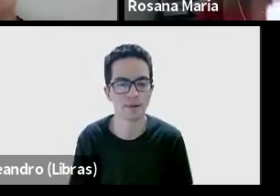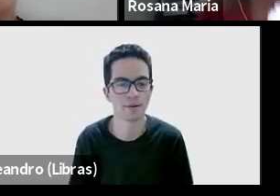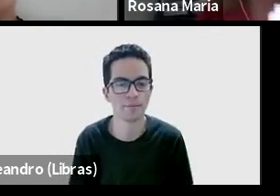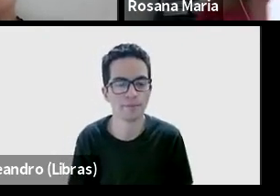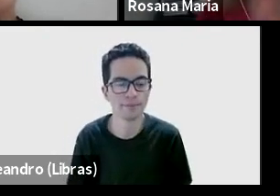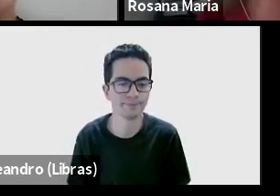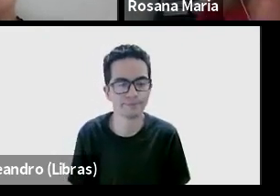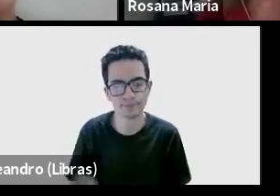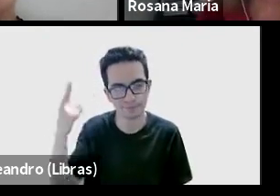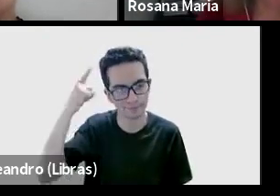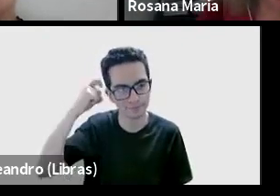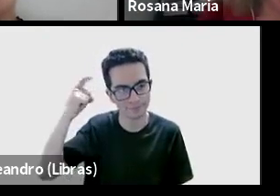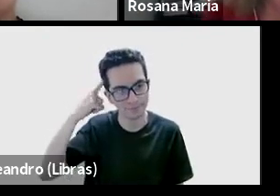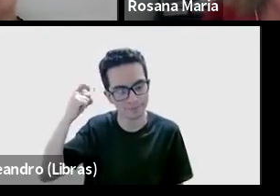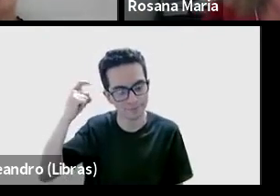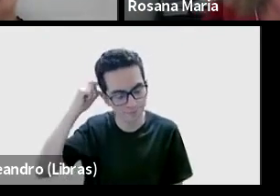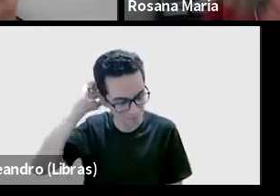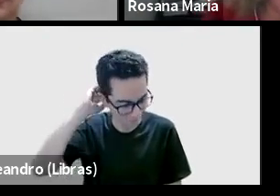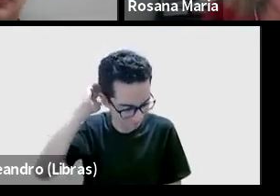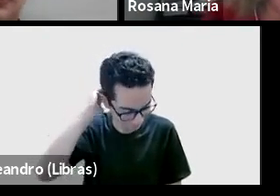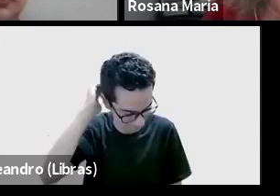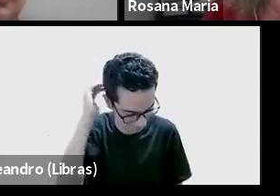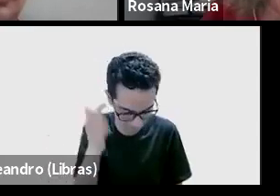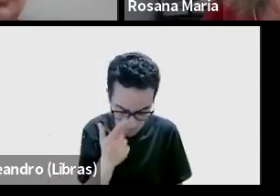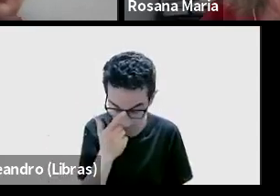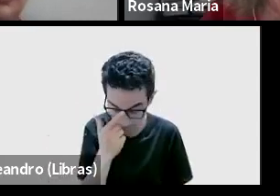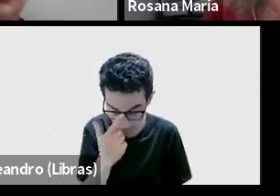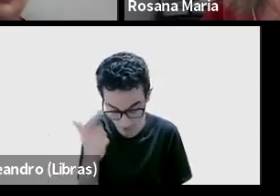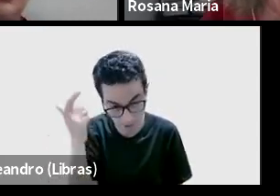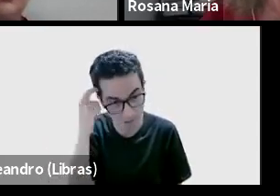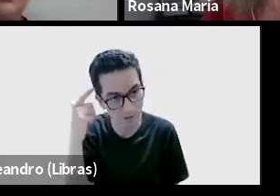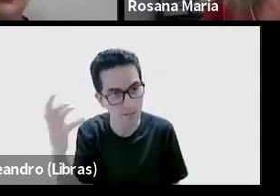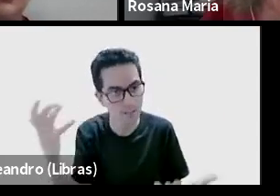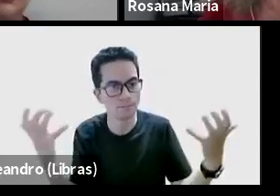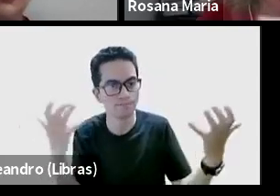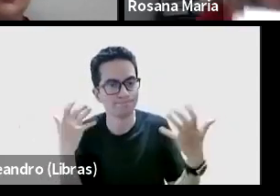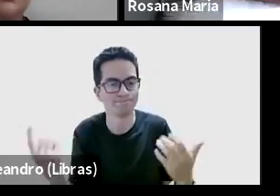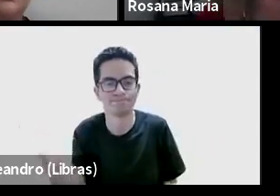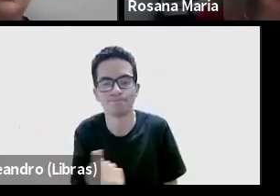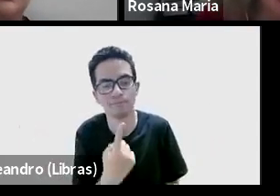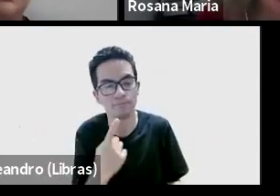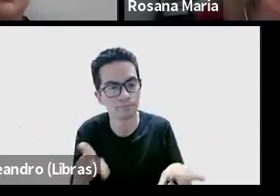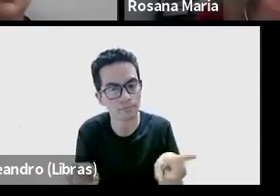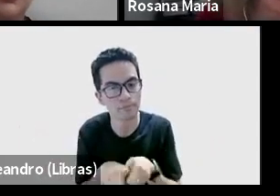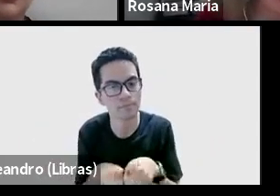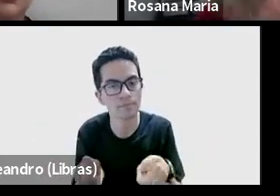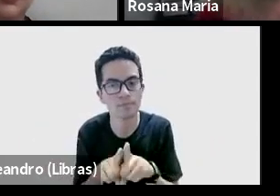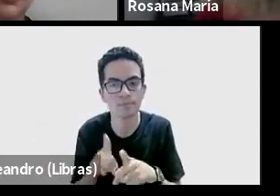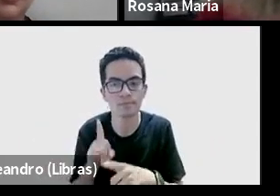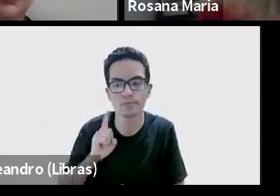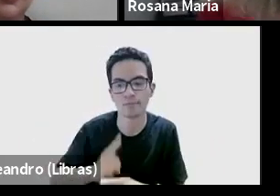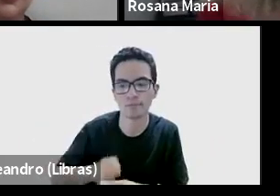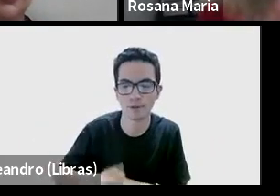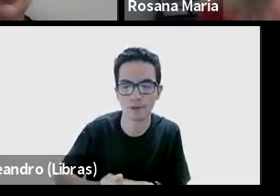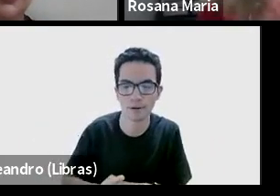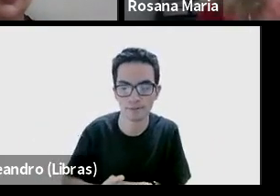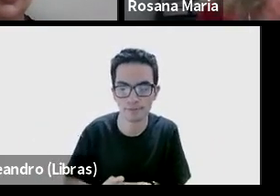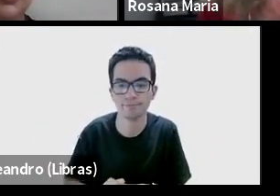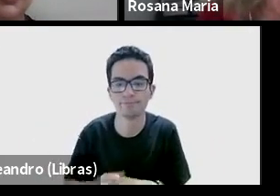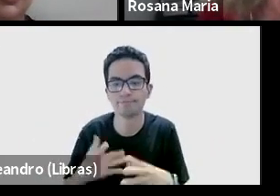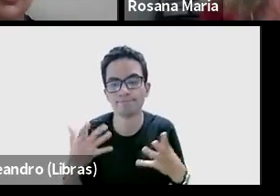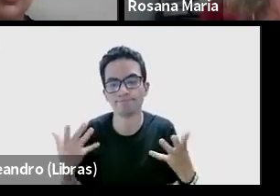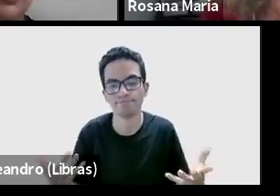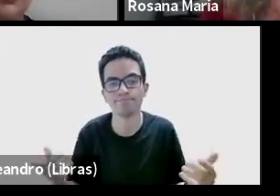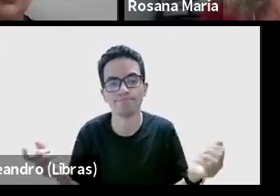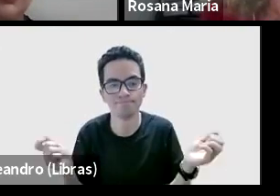realmente te provocar com aquela. Aliás, provocar você, me provocar, provocar a gente, porque é tão. A